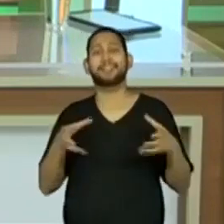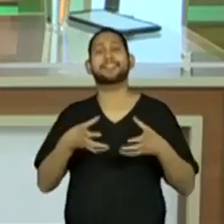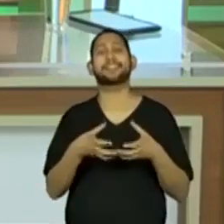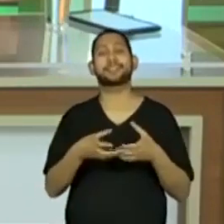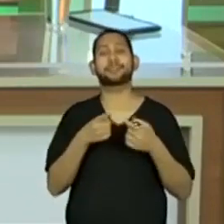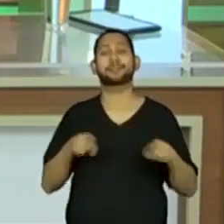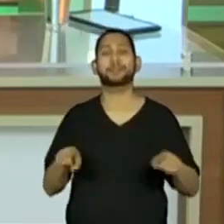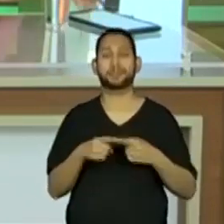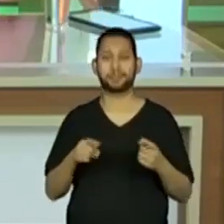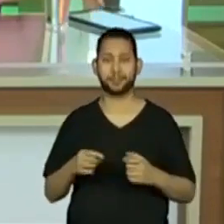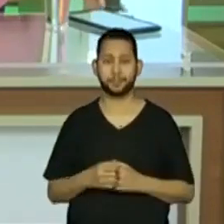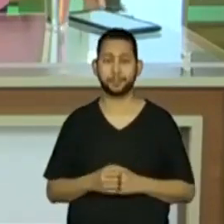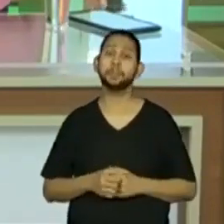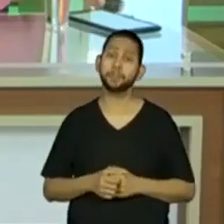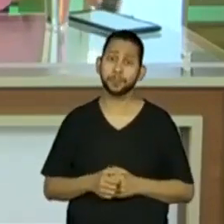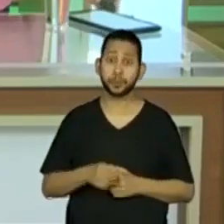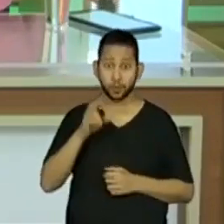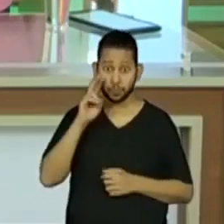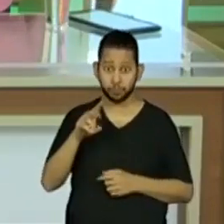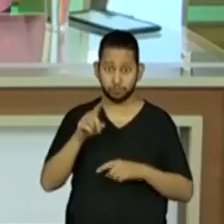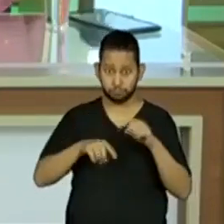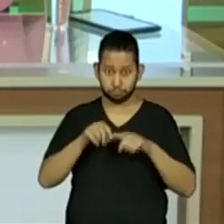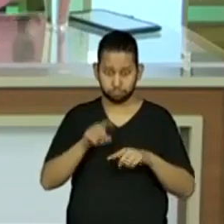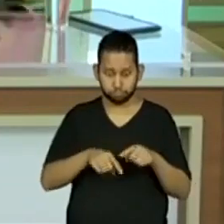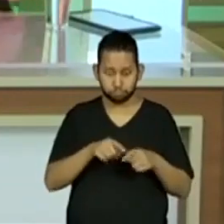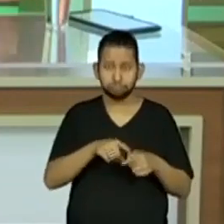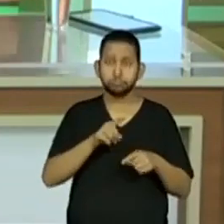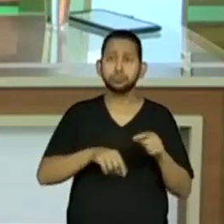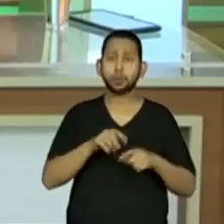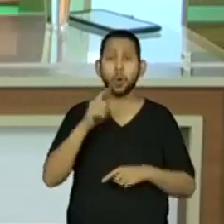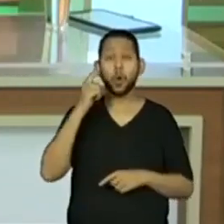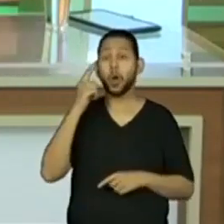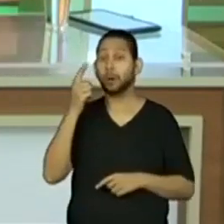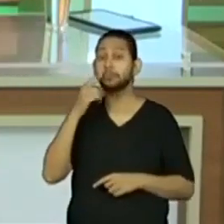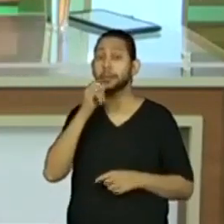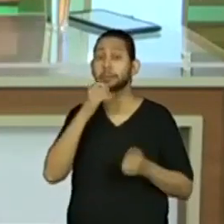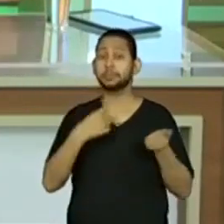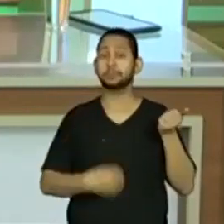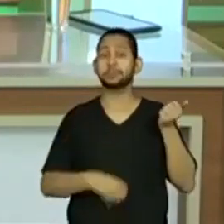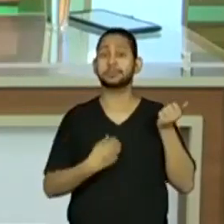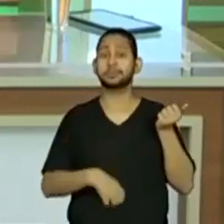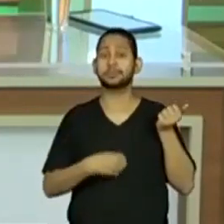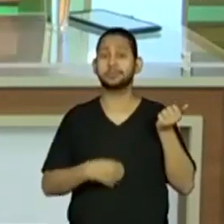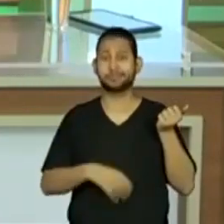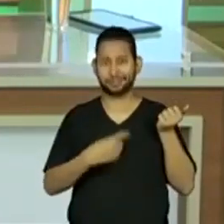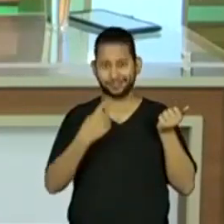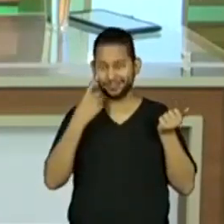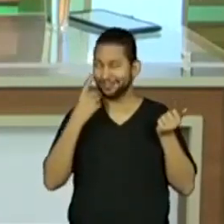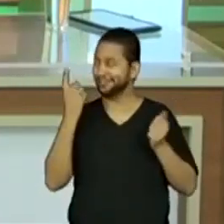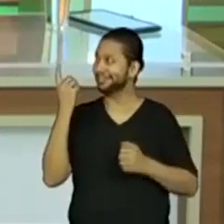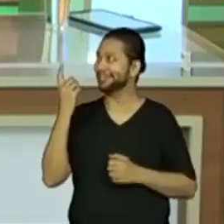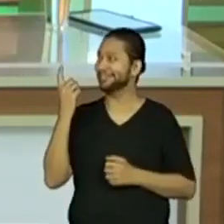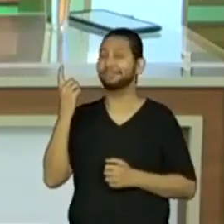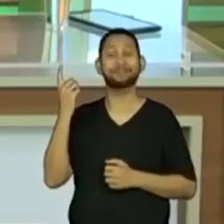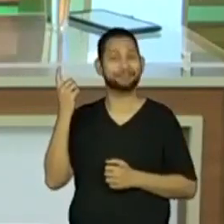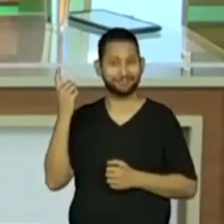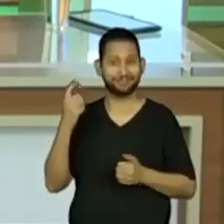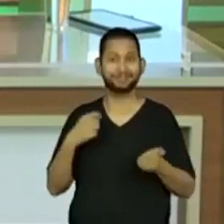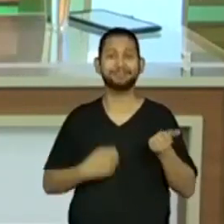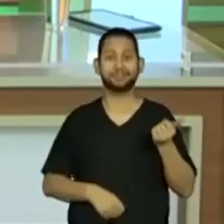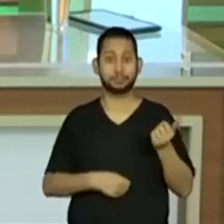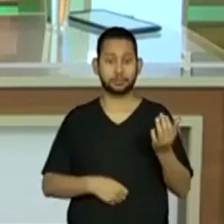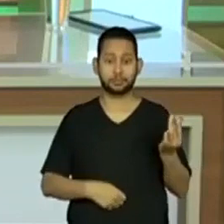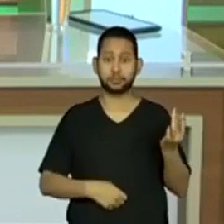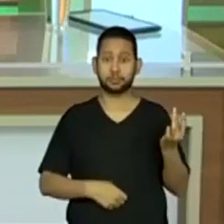tirar vários tipos de sons. Um violão, por exemplo. Um violão,